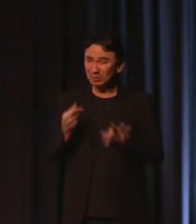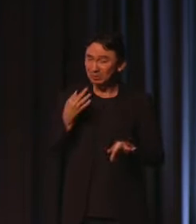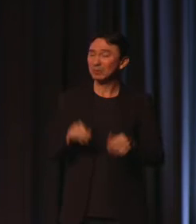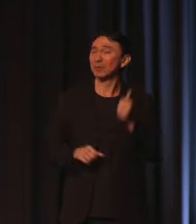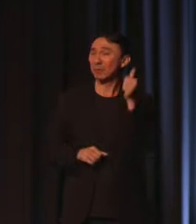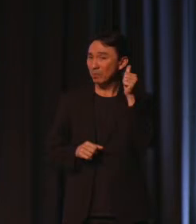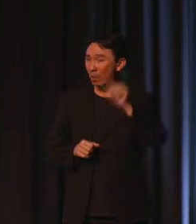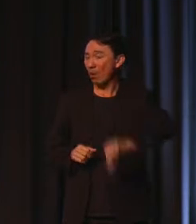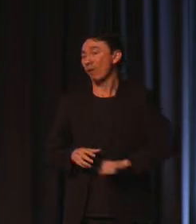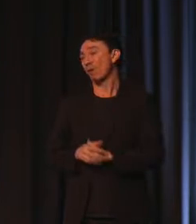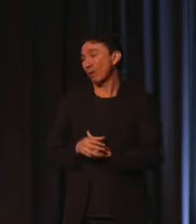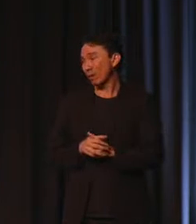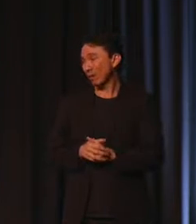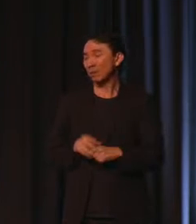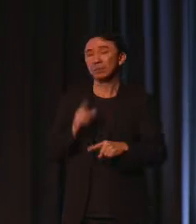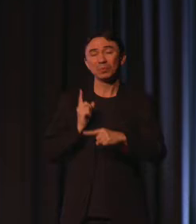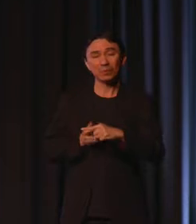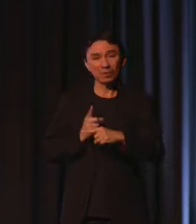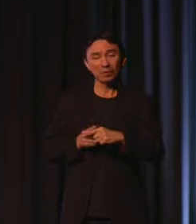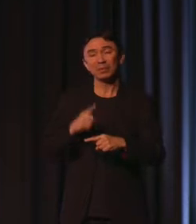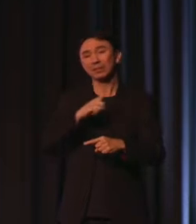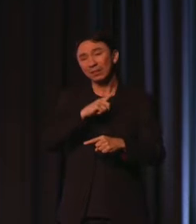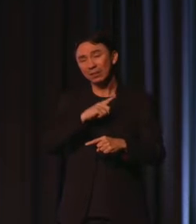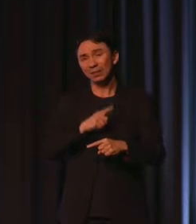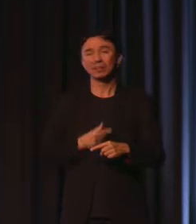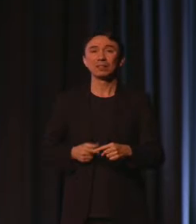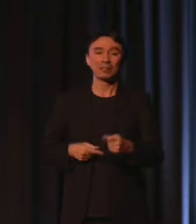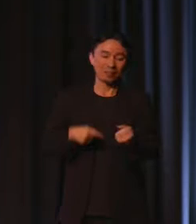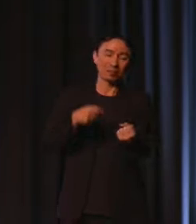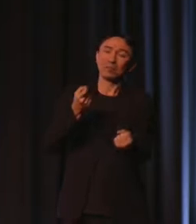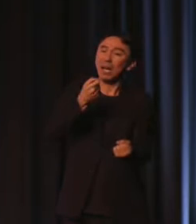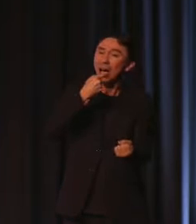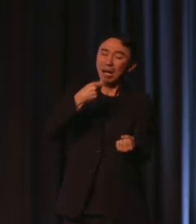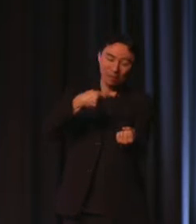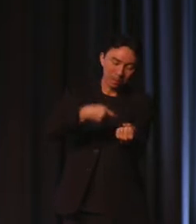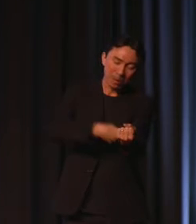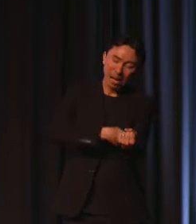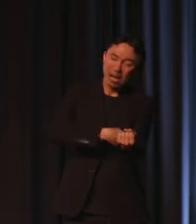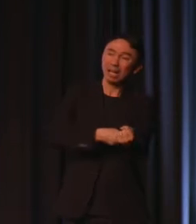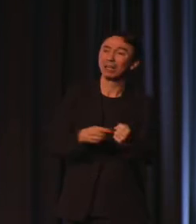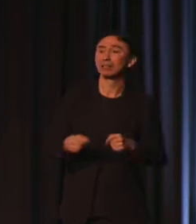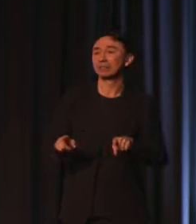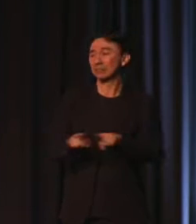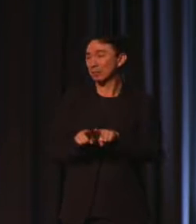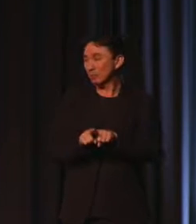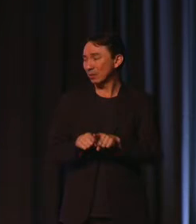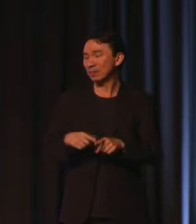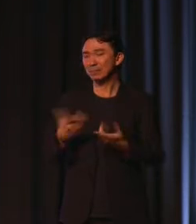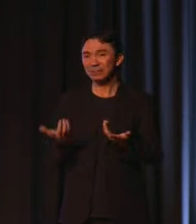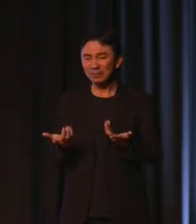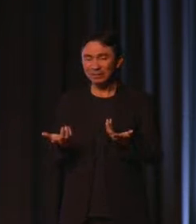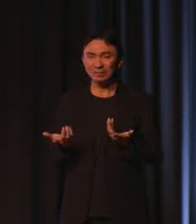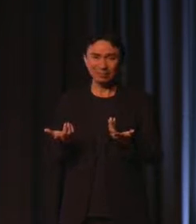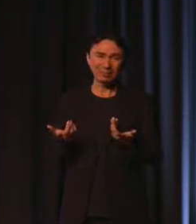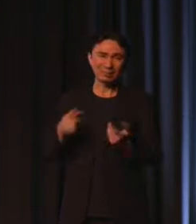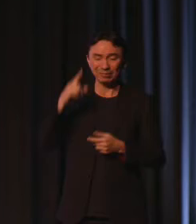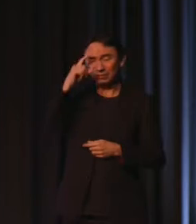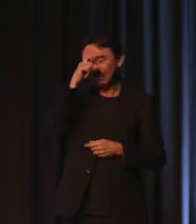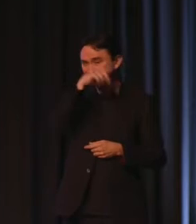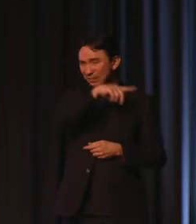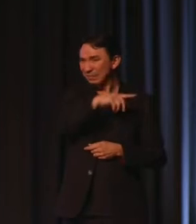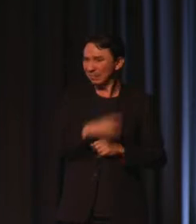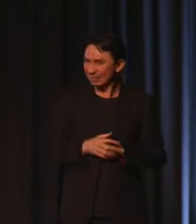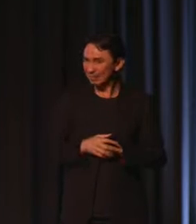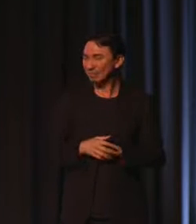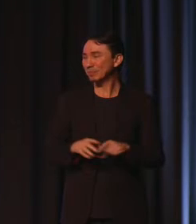juntamente pela apresentação da medicação intravenosa, a dificuldade de acesso, a própria aplicação em si do medicamento e as